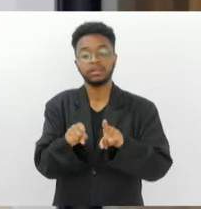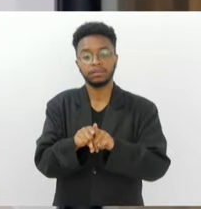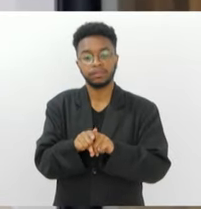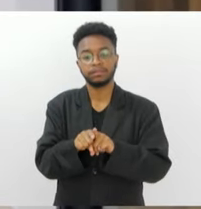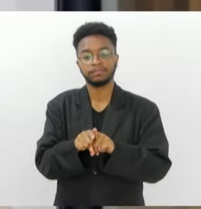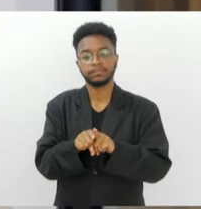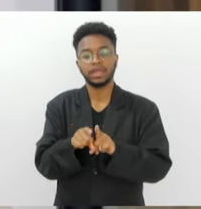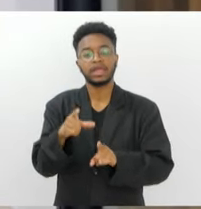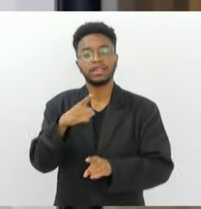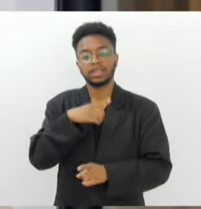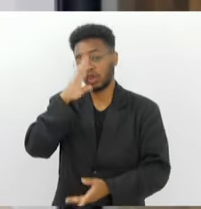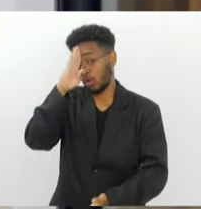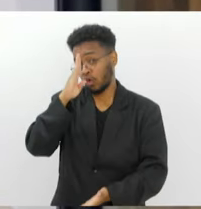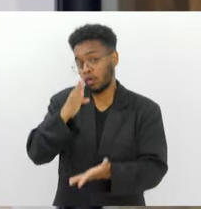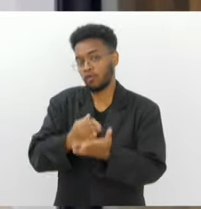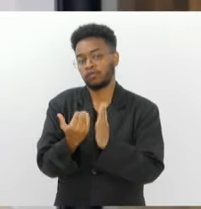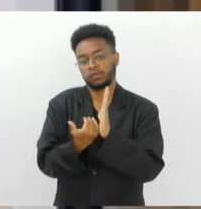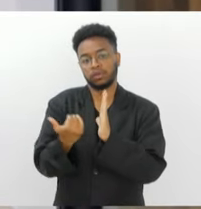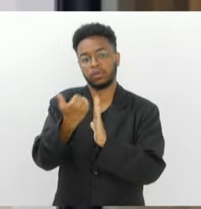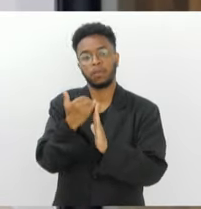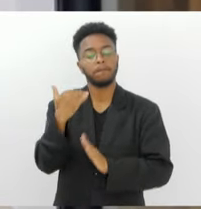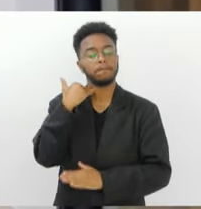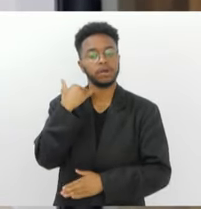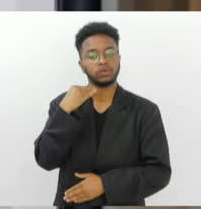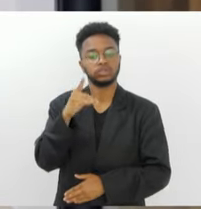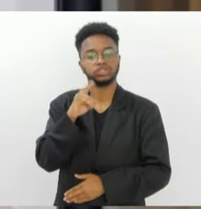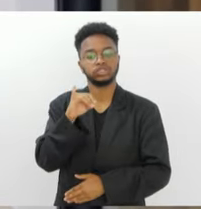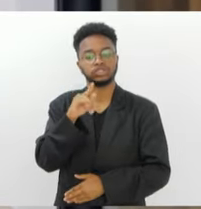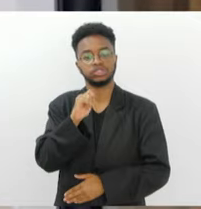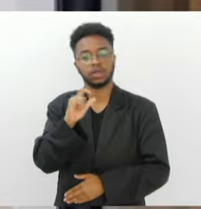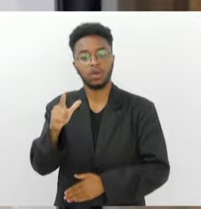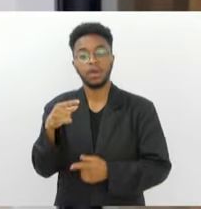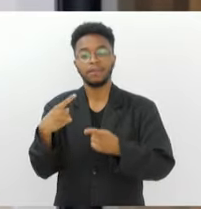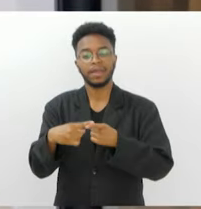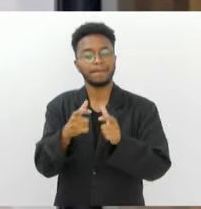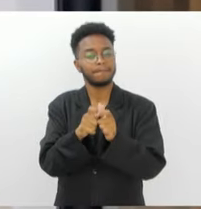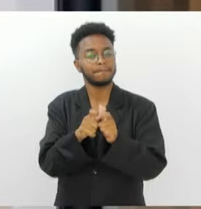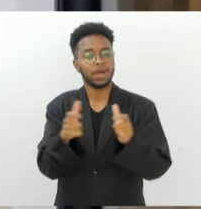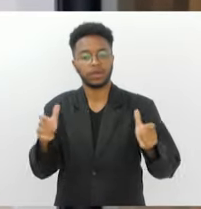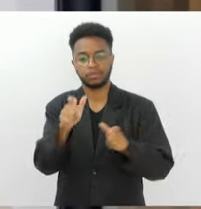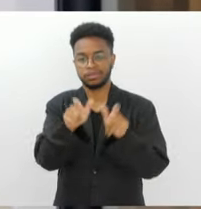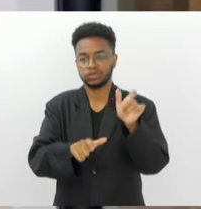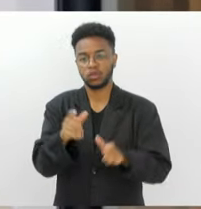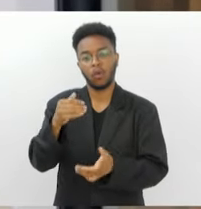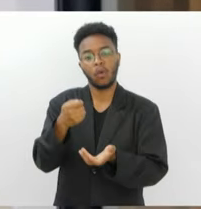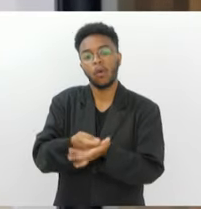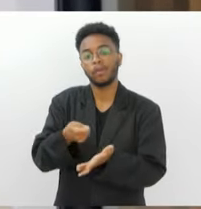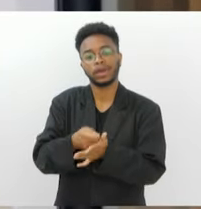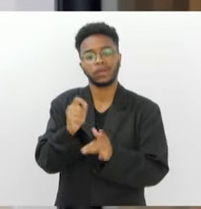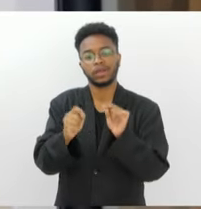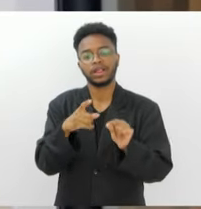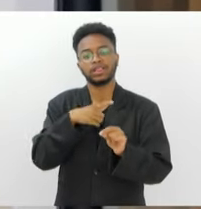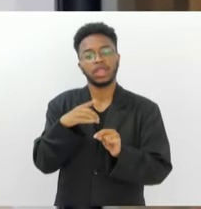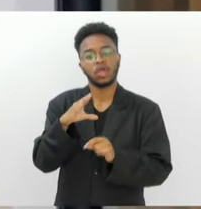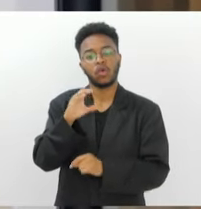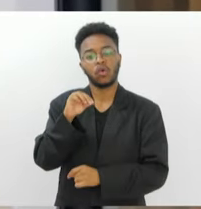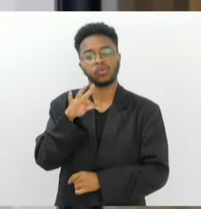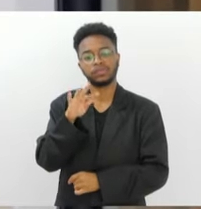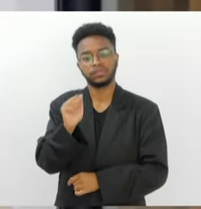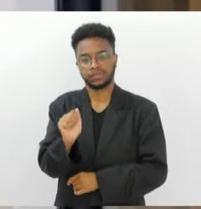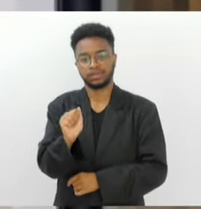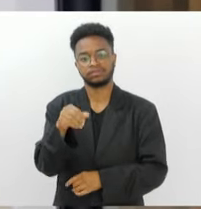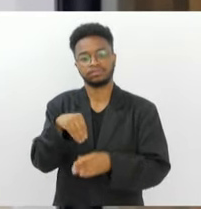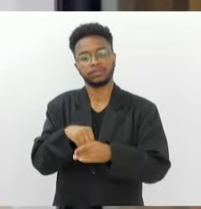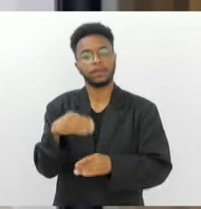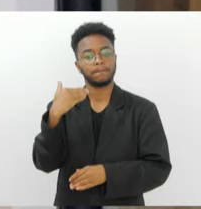aumenta a credibilidade dos bancos digitais, já que quase que todo mundo é meio que obrigado a ter uma conta,